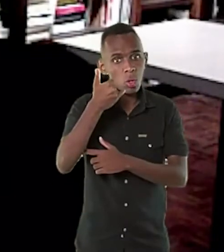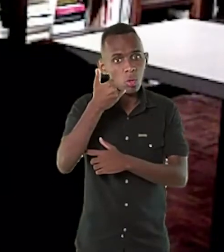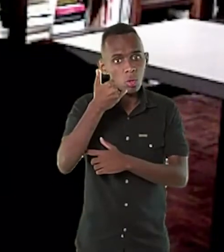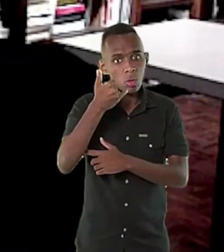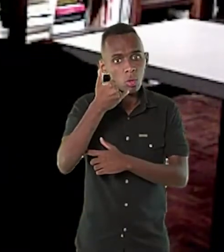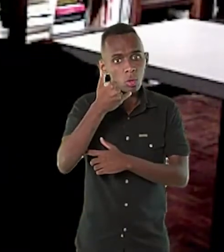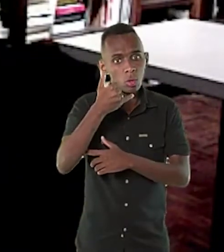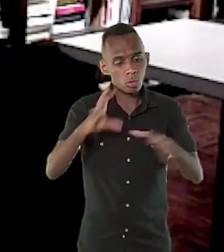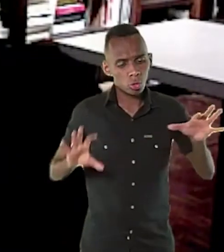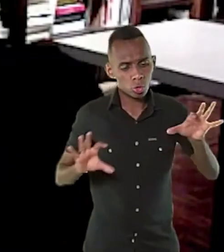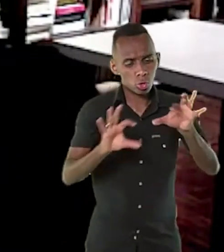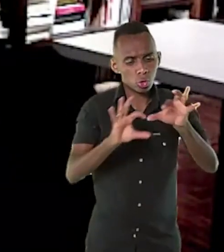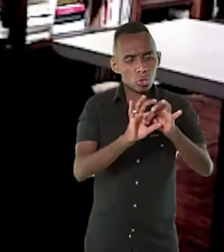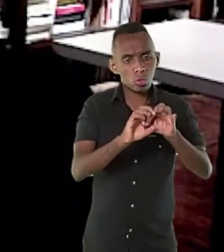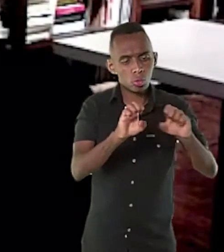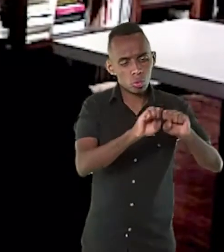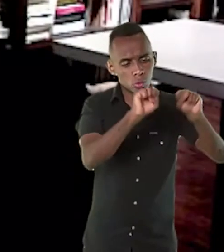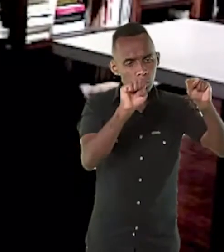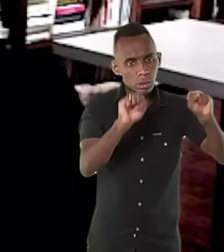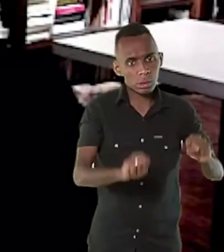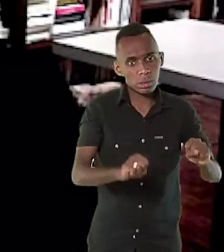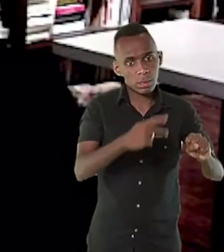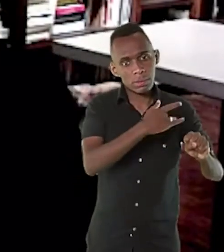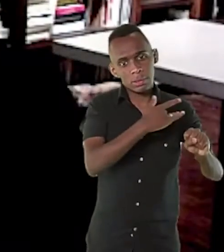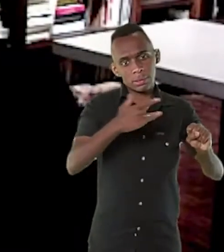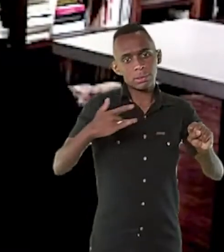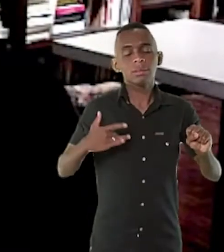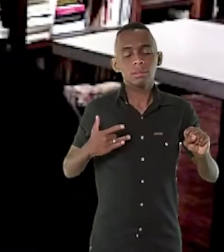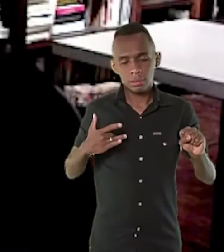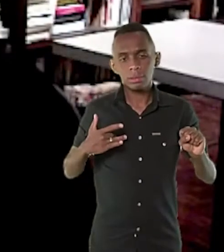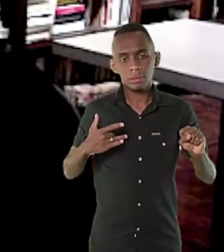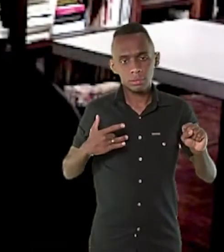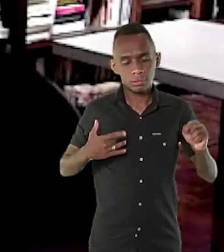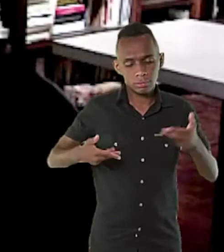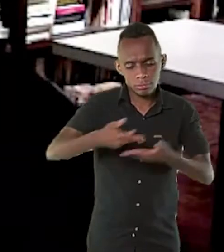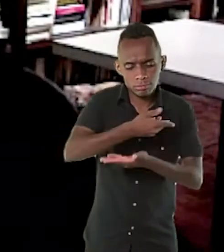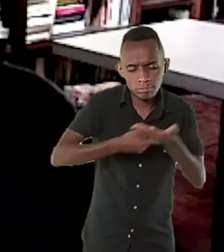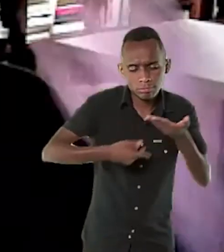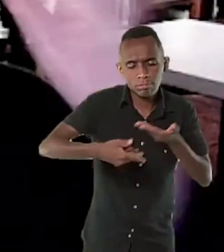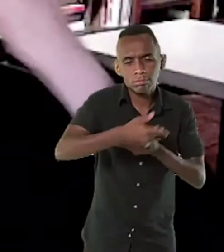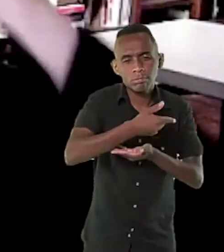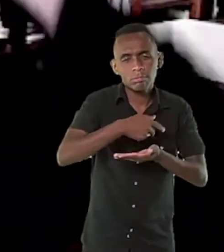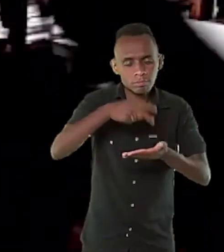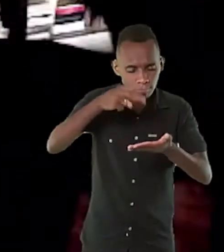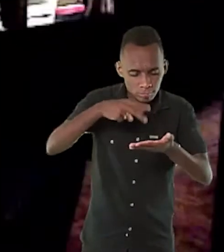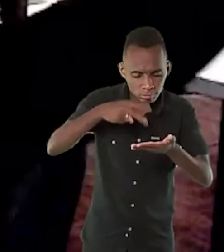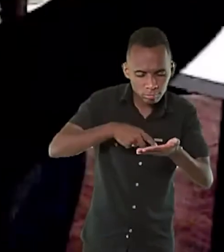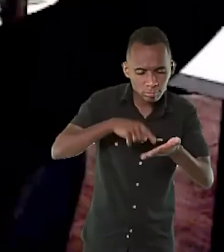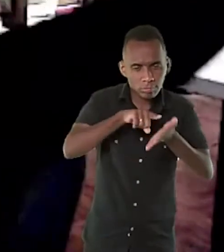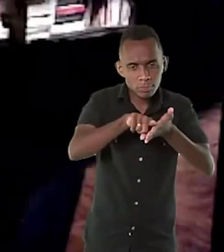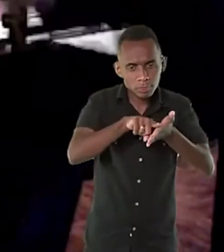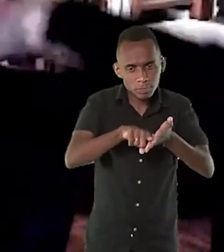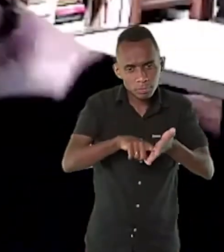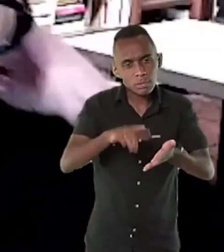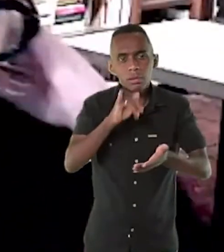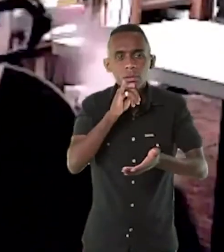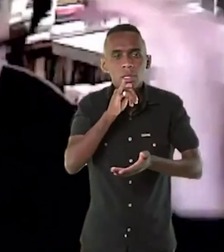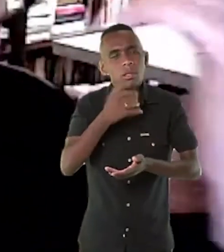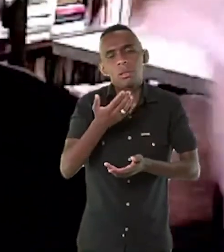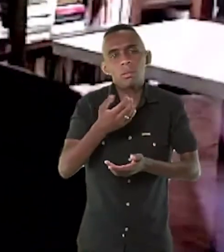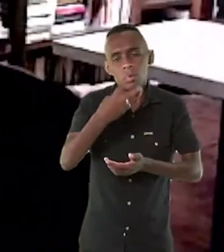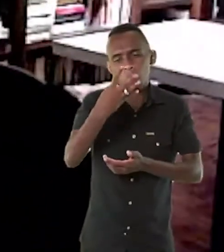das secretarias de saúde. E aí podiam intuir, olha, tem 40% de pessoas paradas,